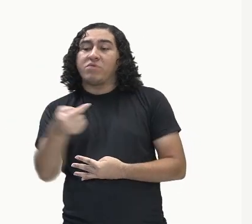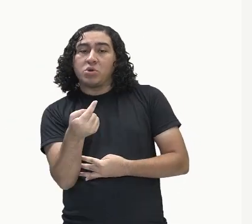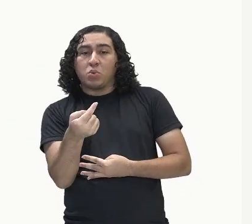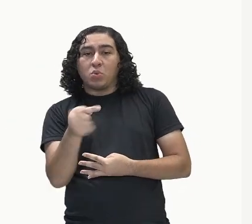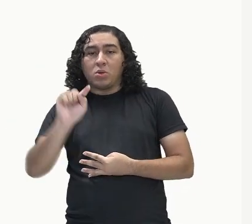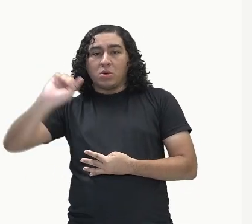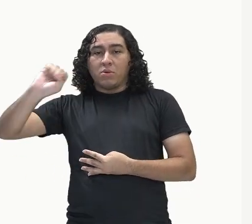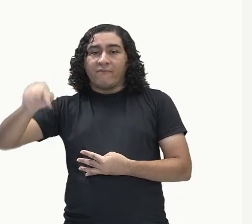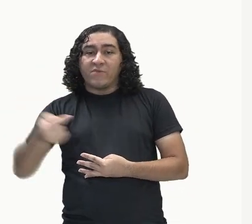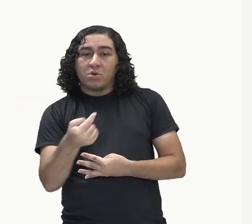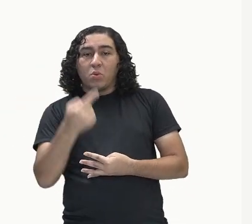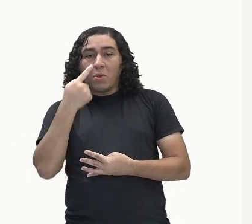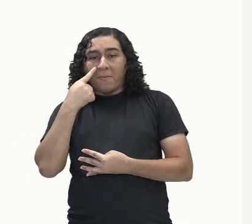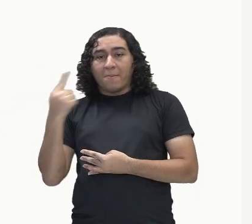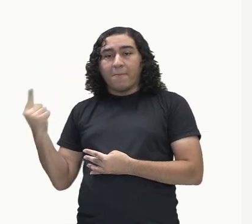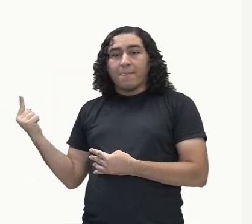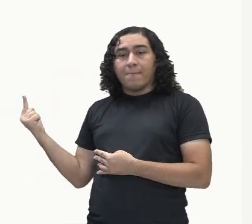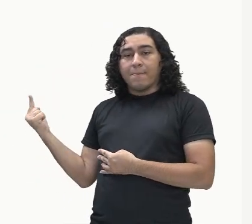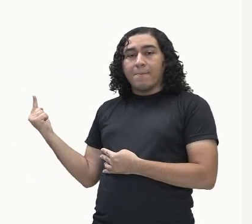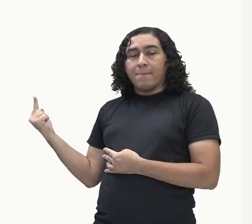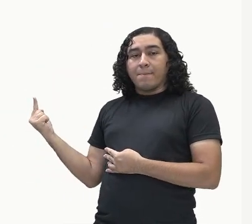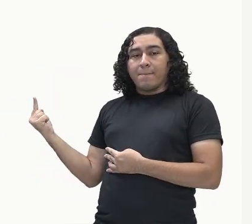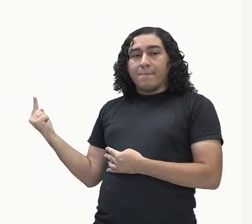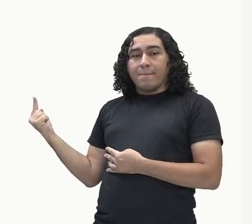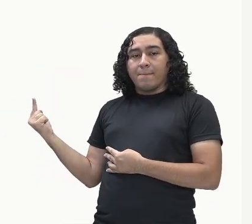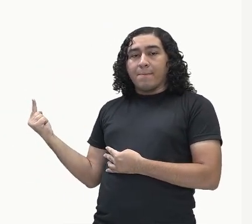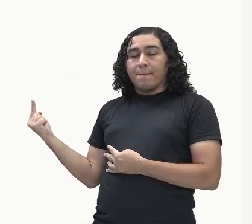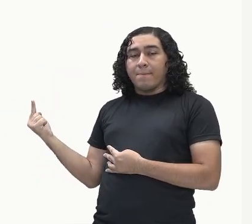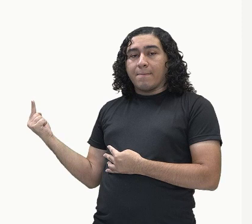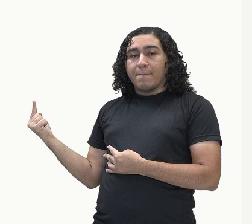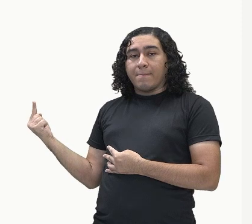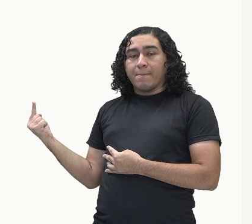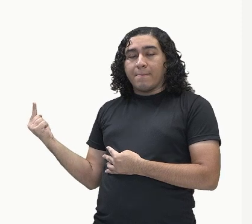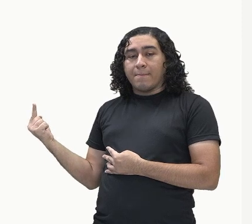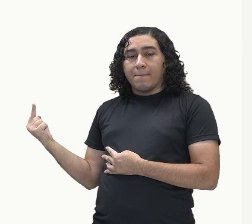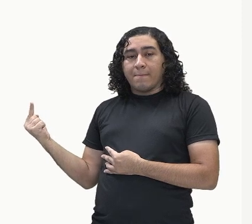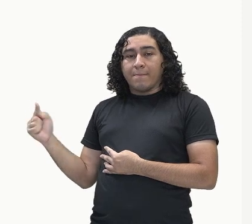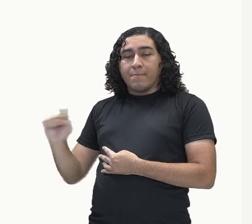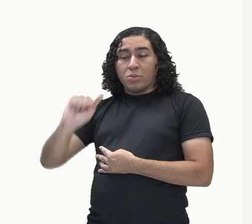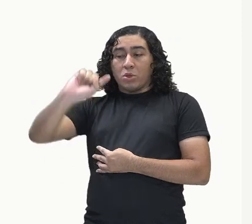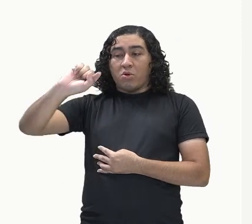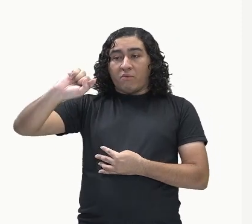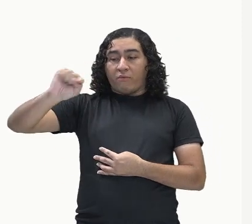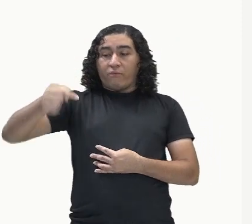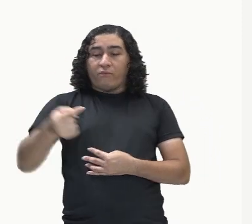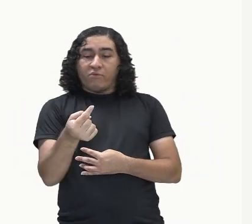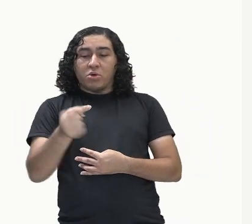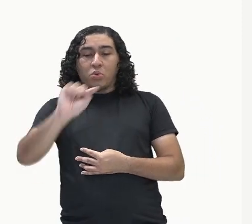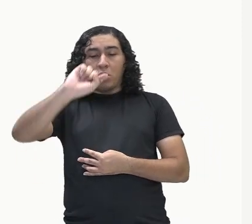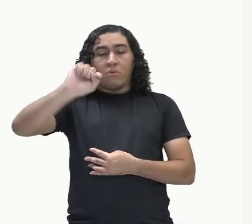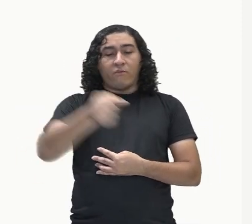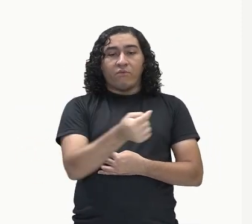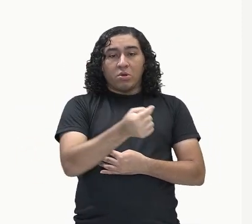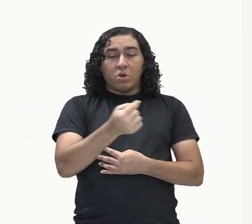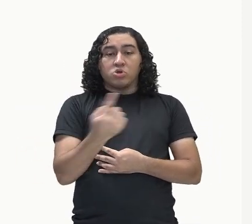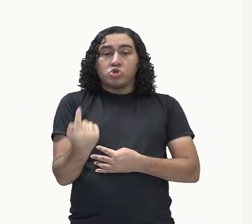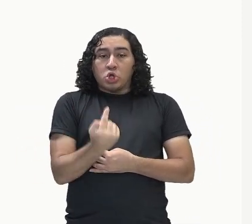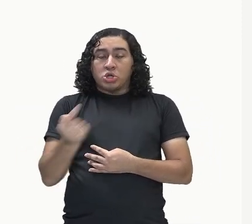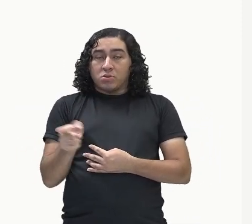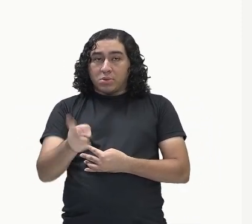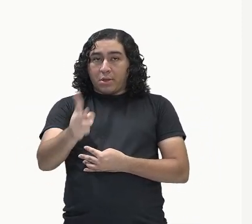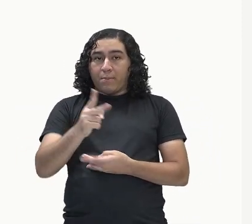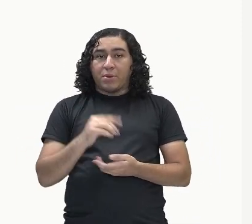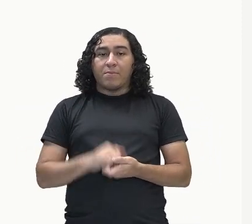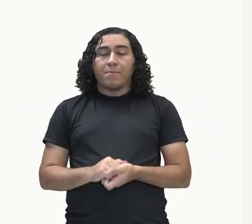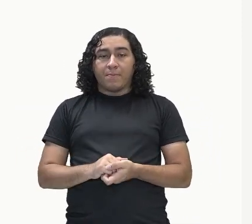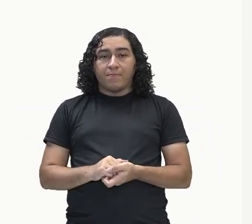das bactérias que são classificadas como vibriões devido a essa forma de vírgula que ela apresenta tá